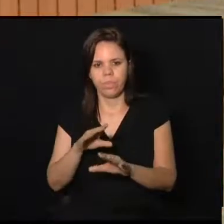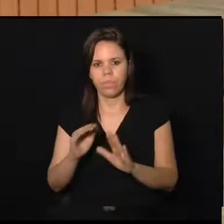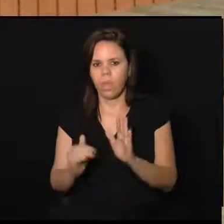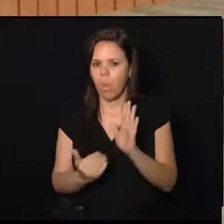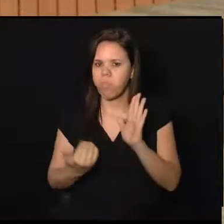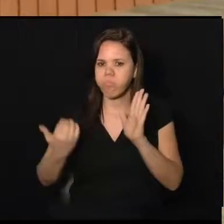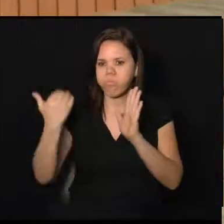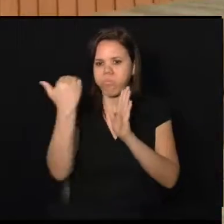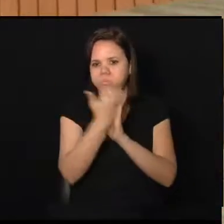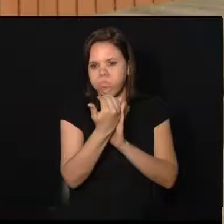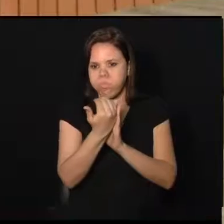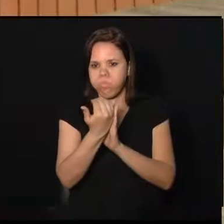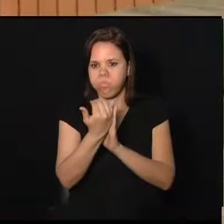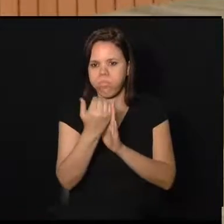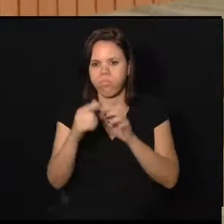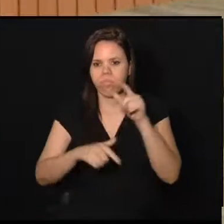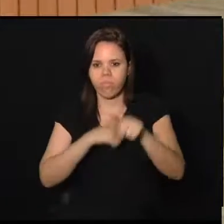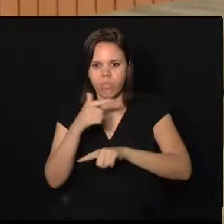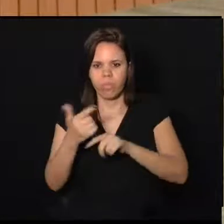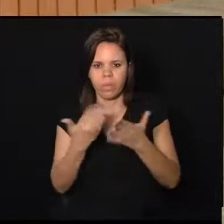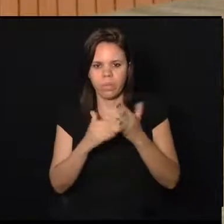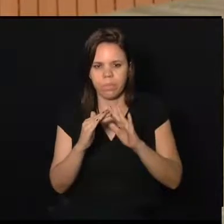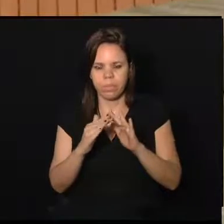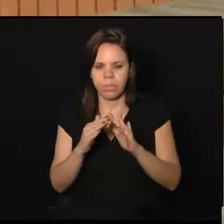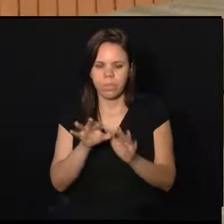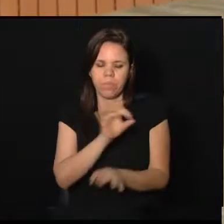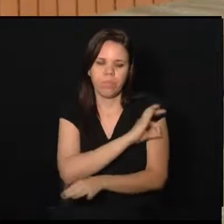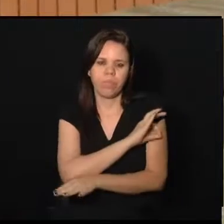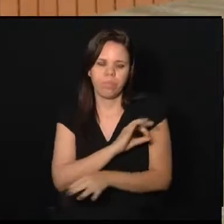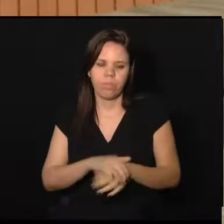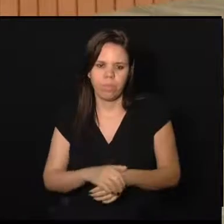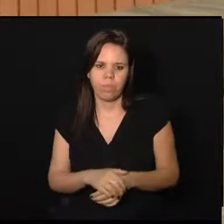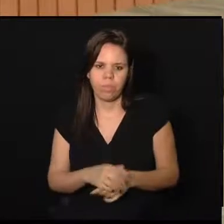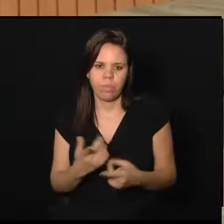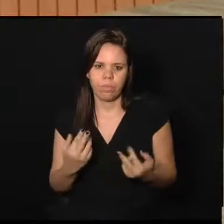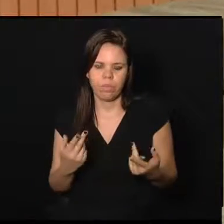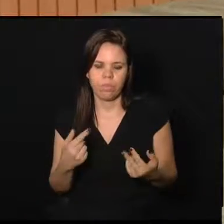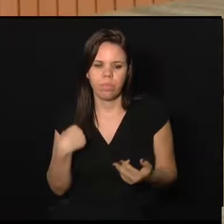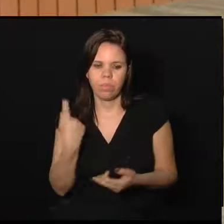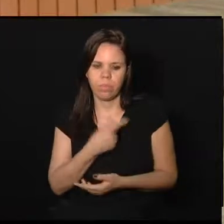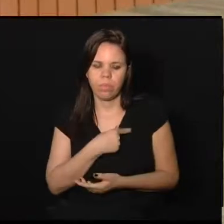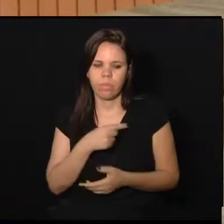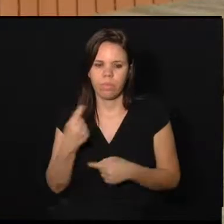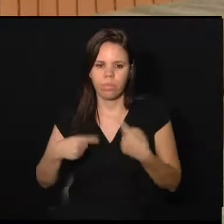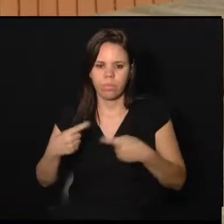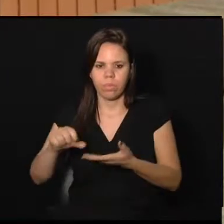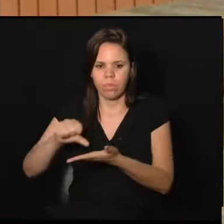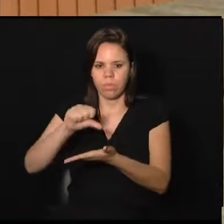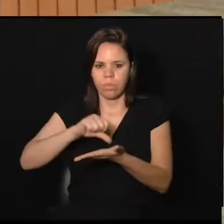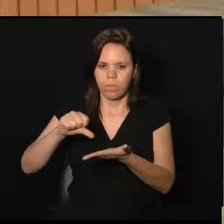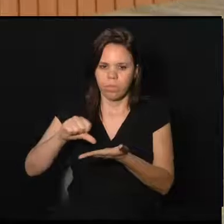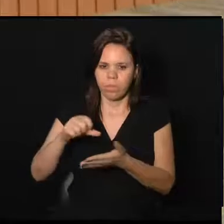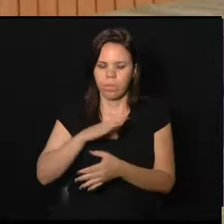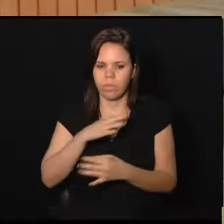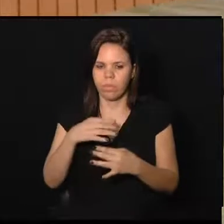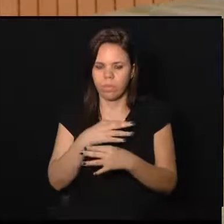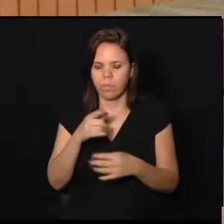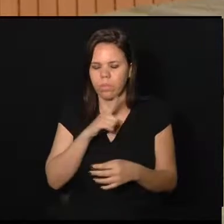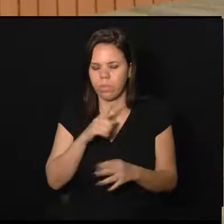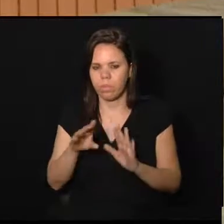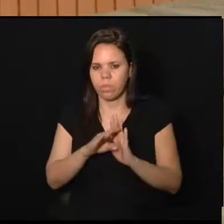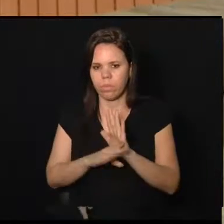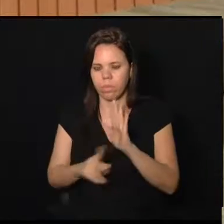curricular das escolas municipais. Então nós estamos discutindo como o município passa a ter um programa próprio